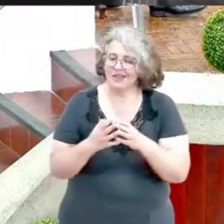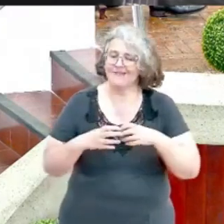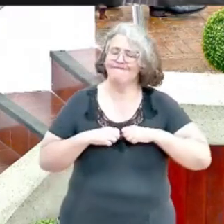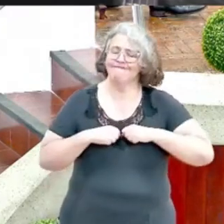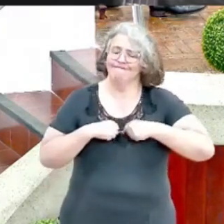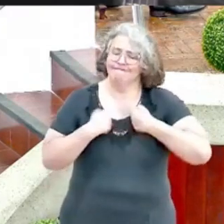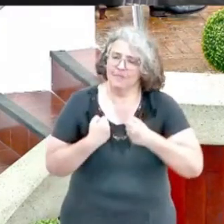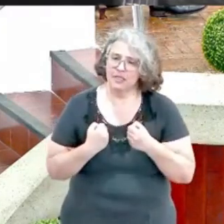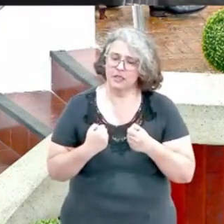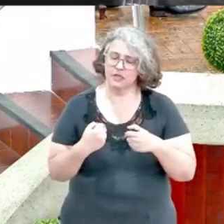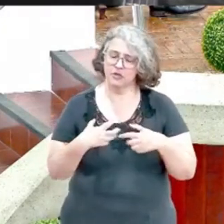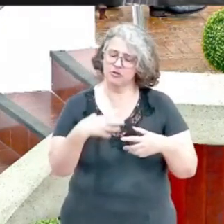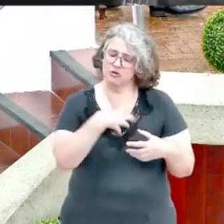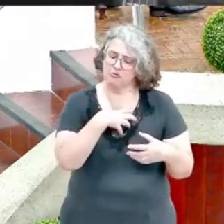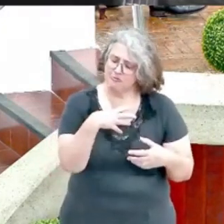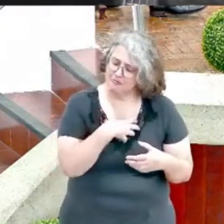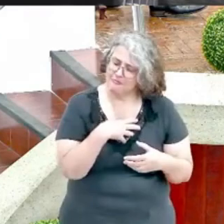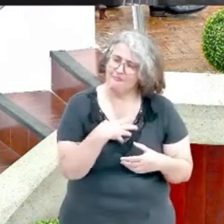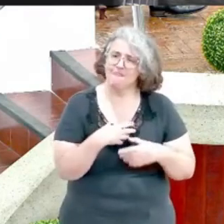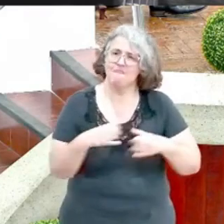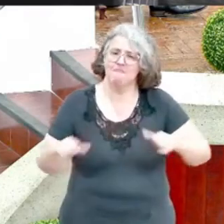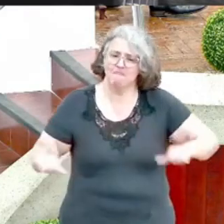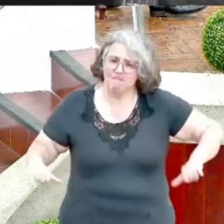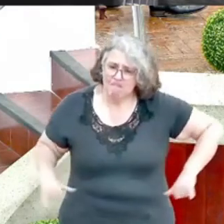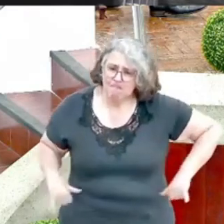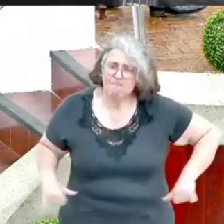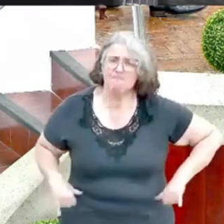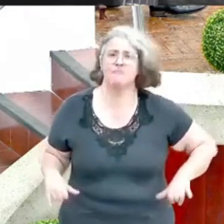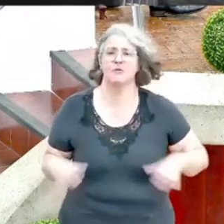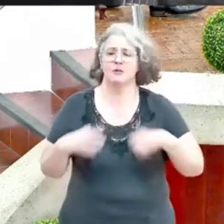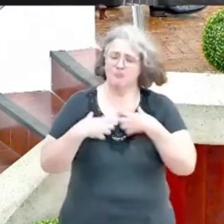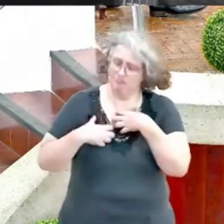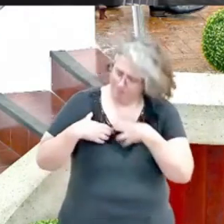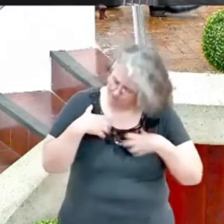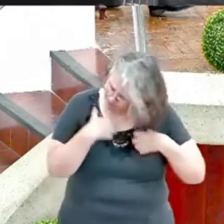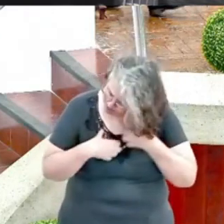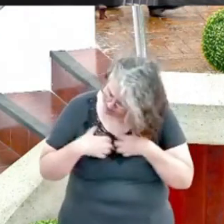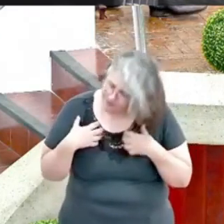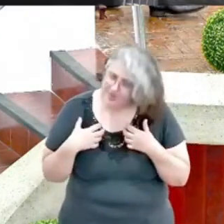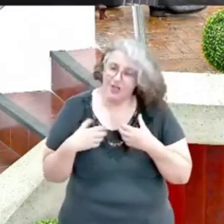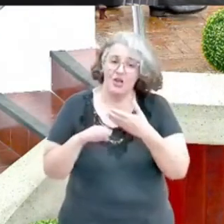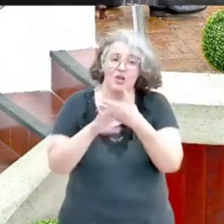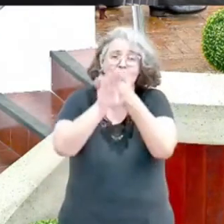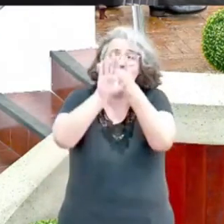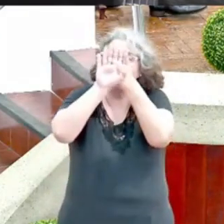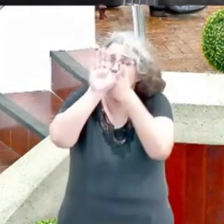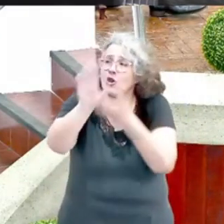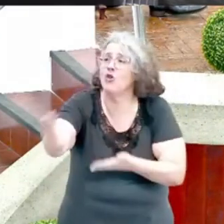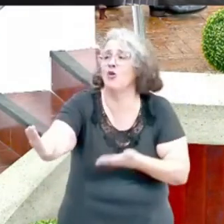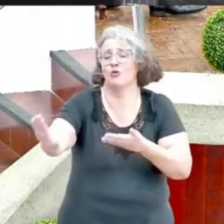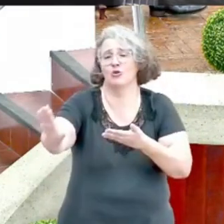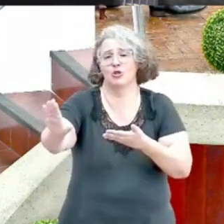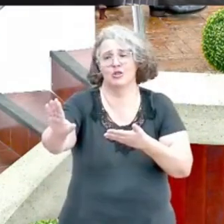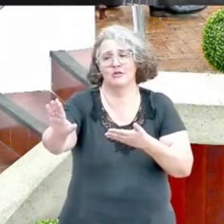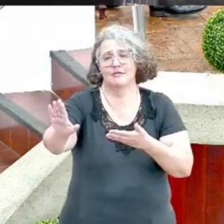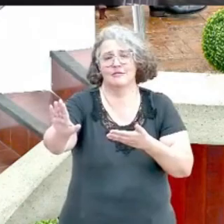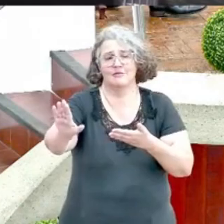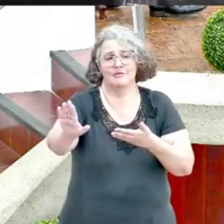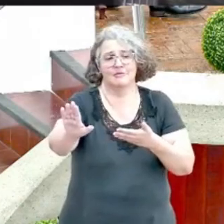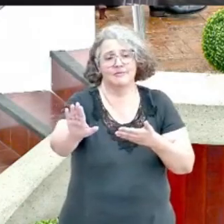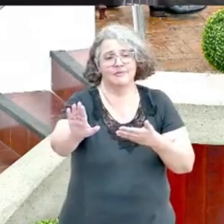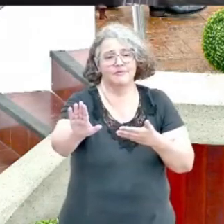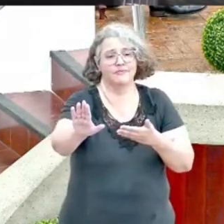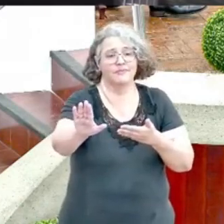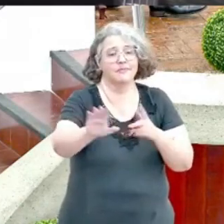O crente sofria. O crente se angustiava de estar longe dos olhos, por mais que talvez